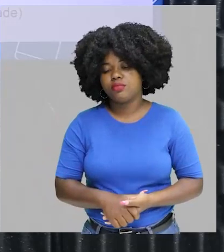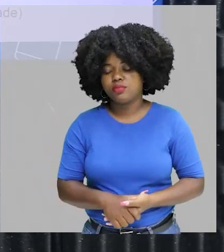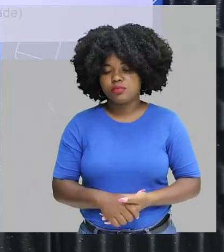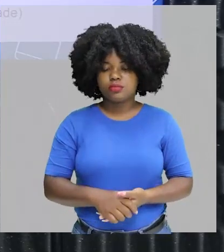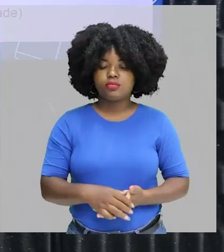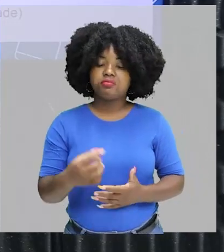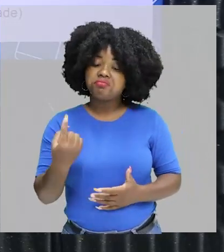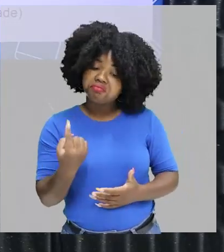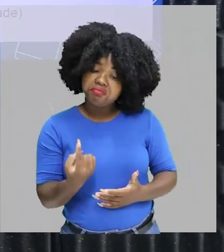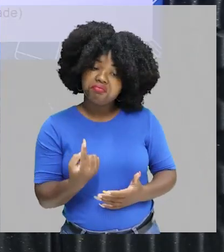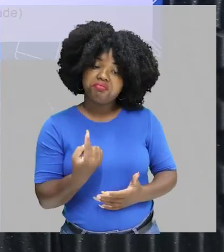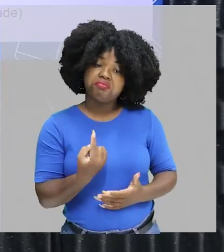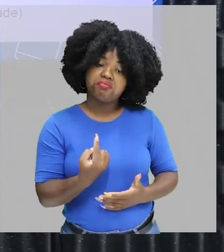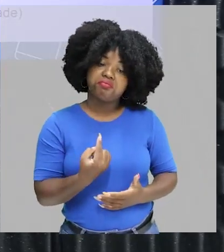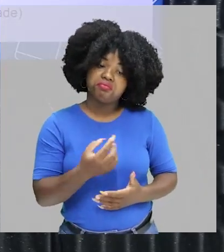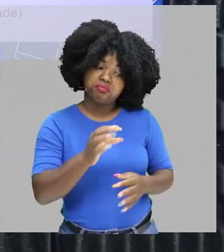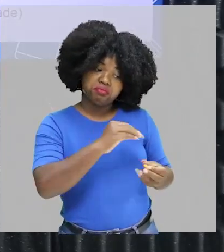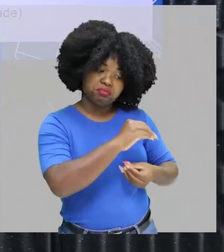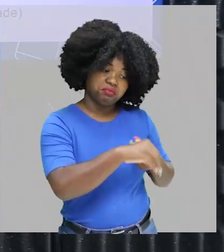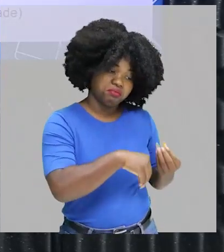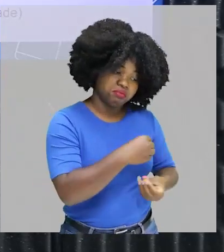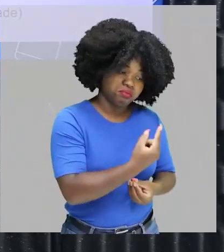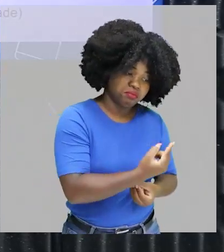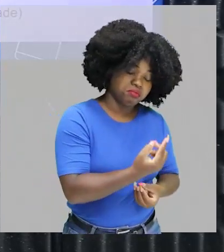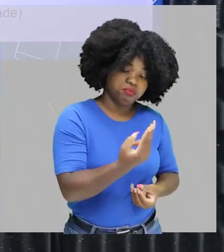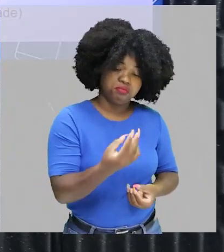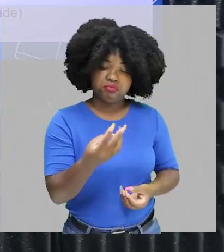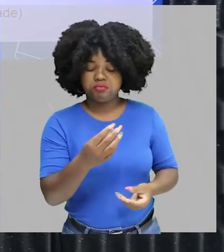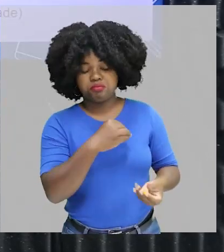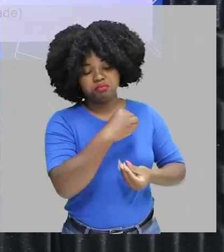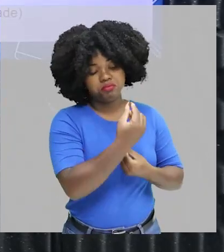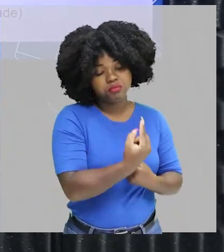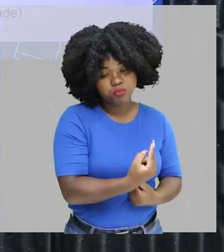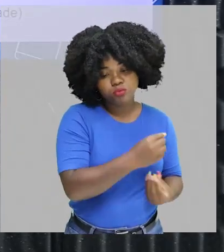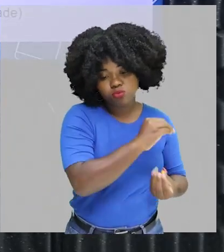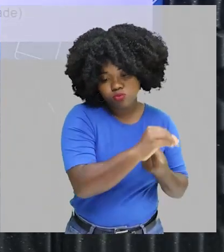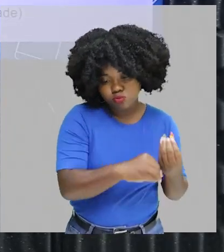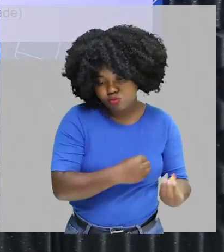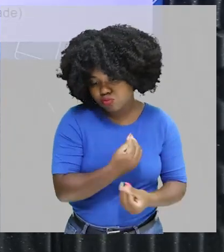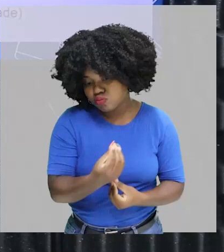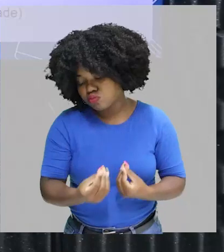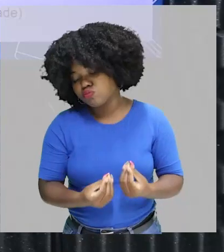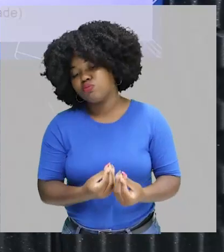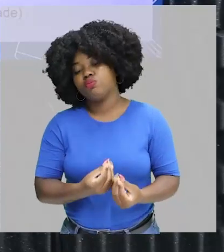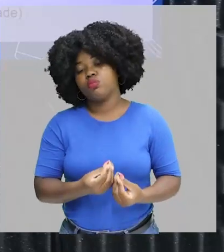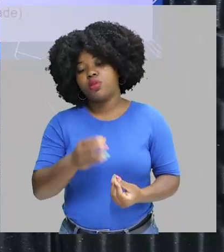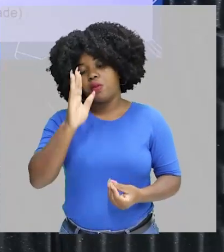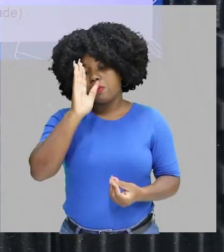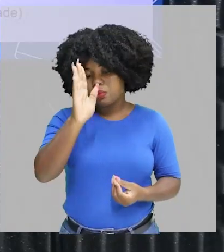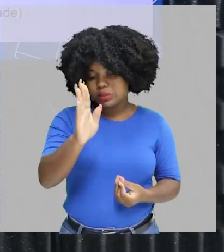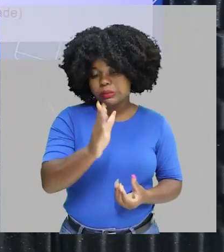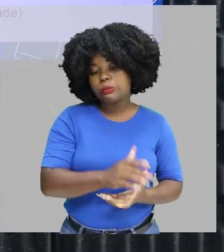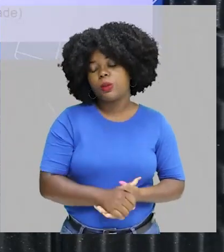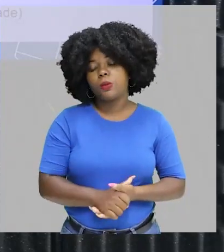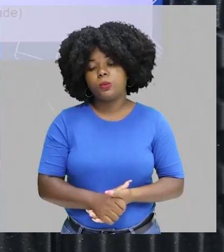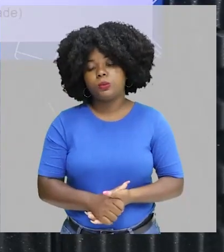desses produtos, se forem dois, se forem três, um desses produtos será o produto principal,